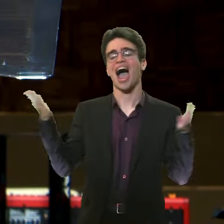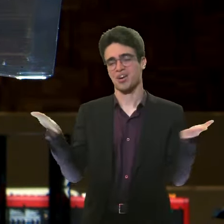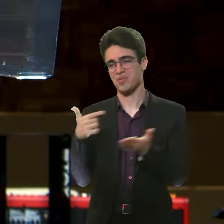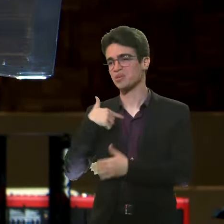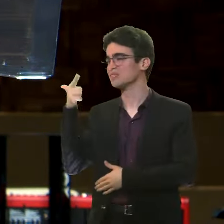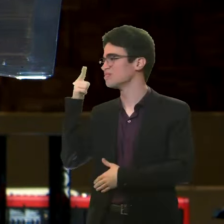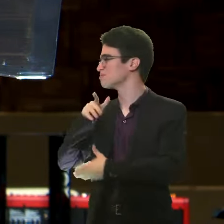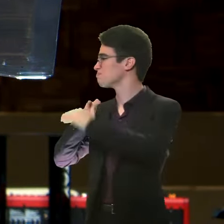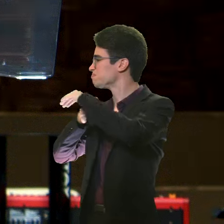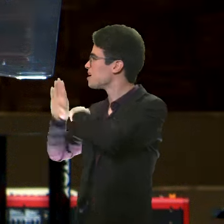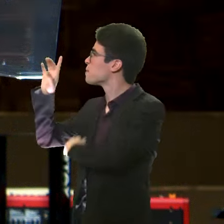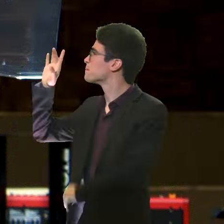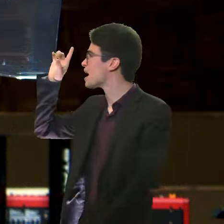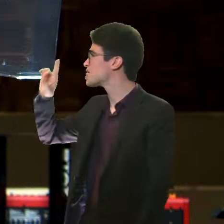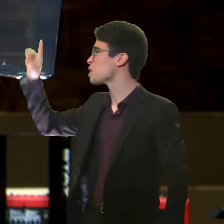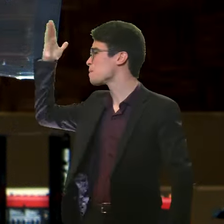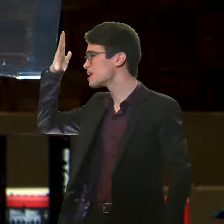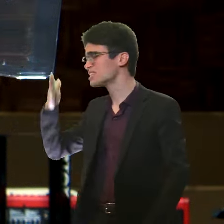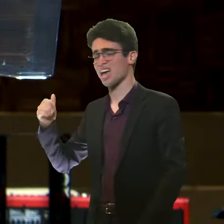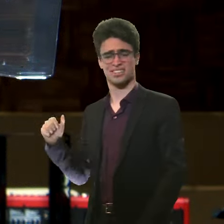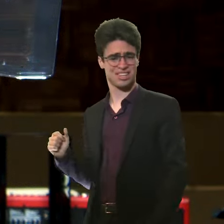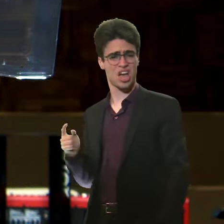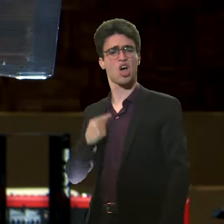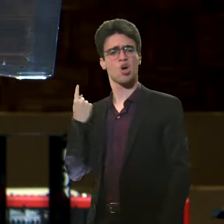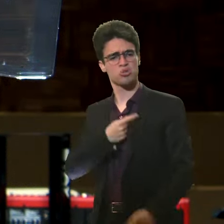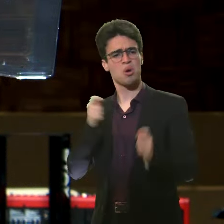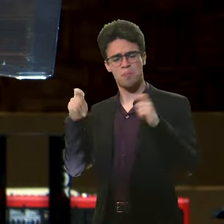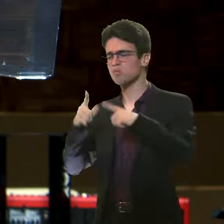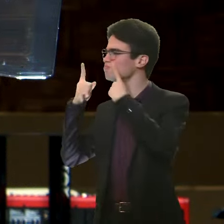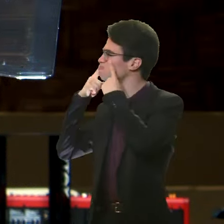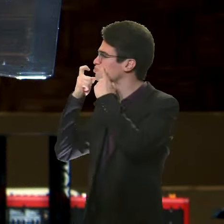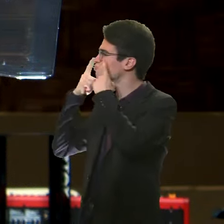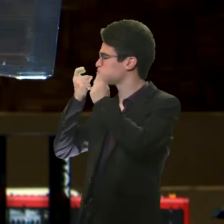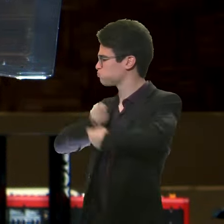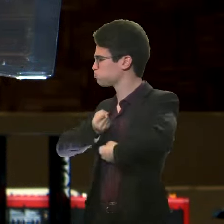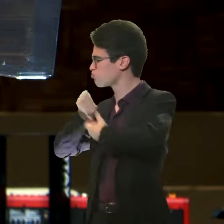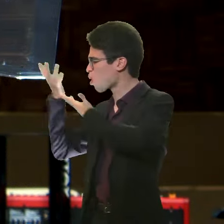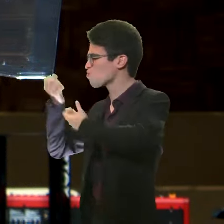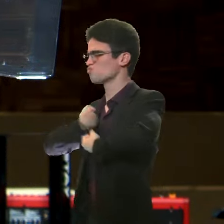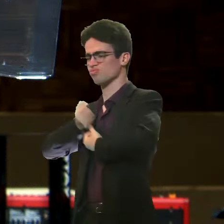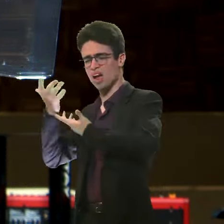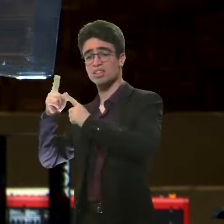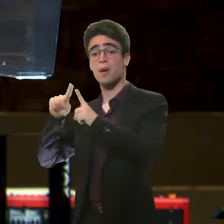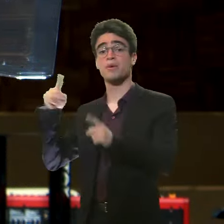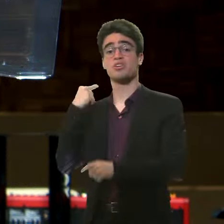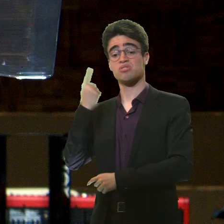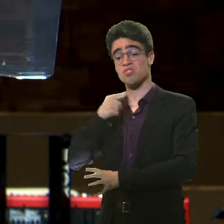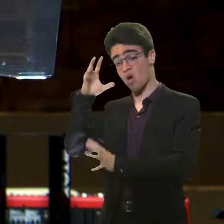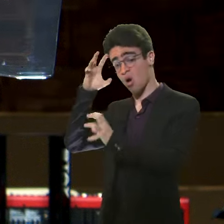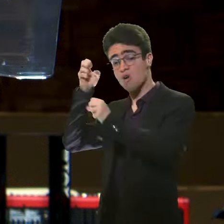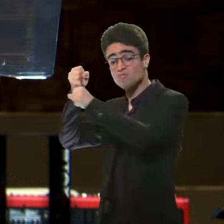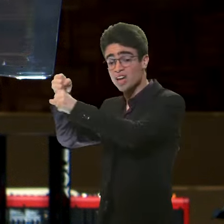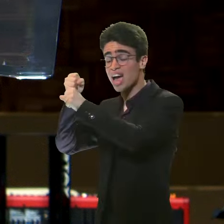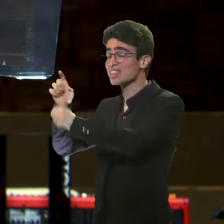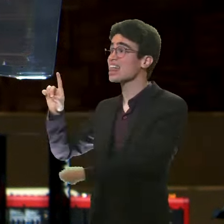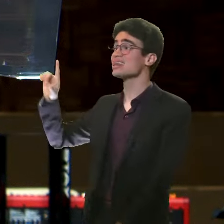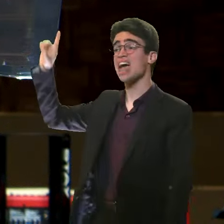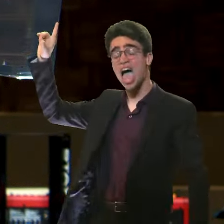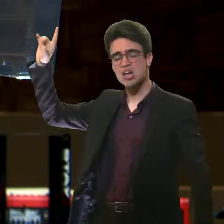Deus com lágrimas nos olhos, lamento nos lábios, mas confiantes que existe um Deus que nos ama.